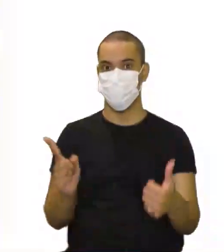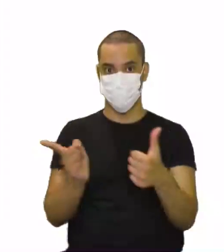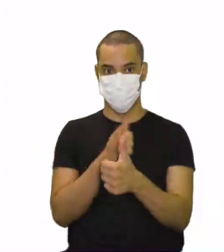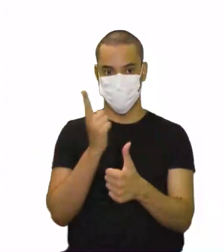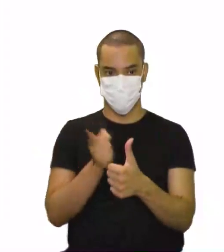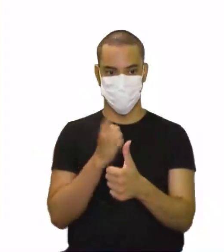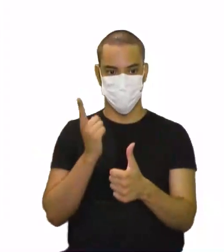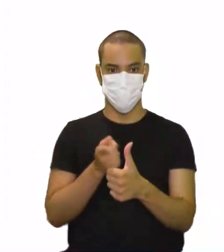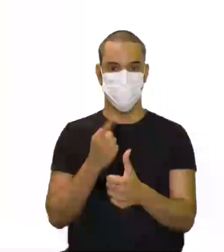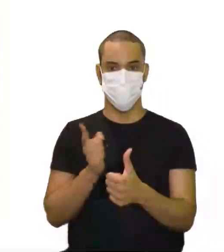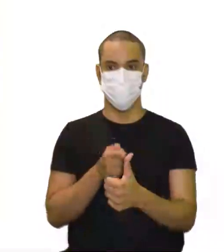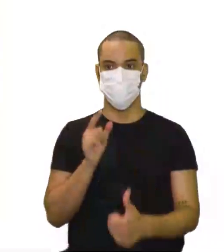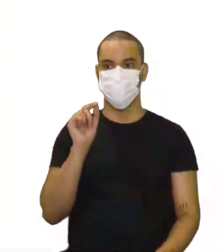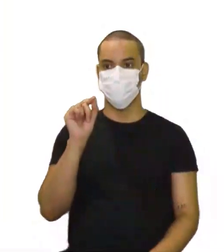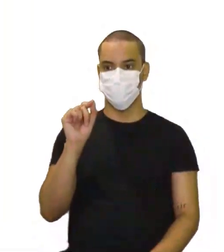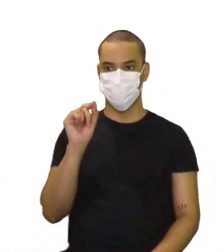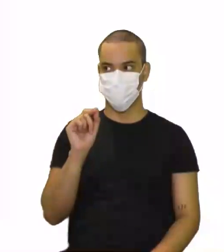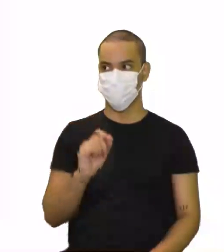caso,